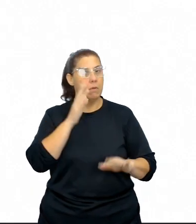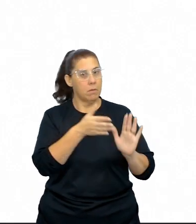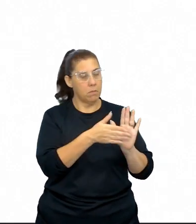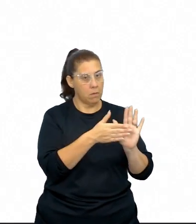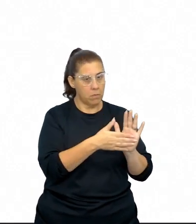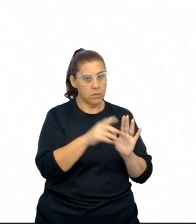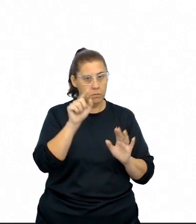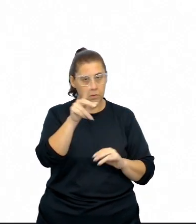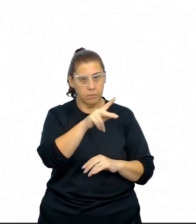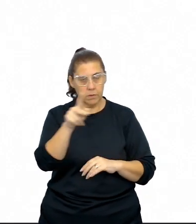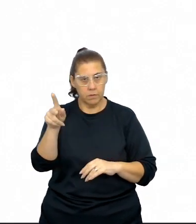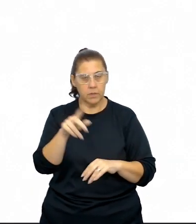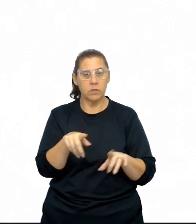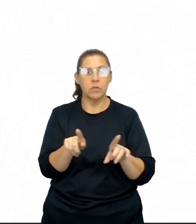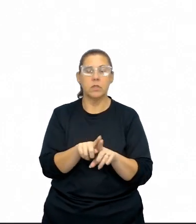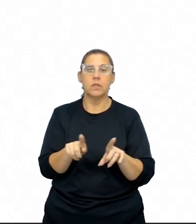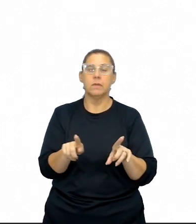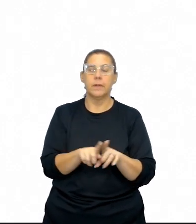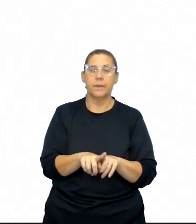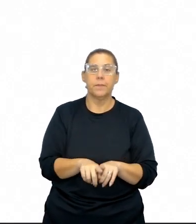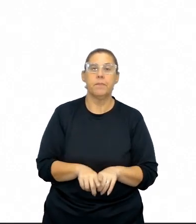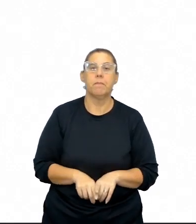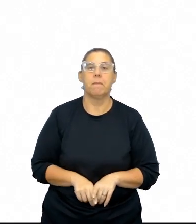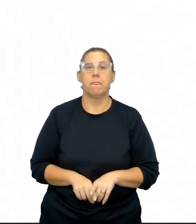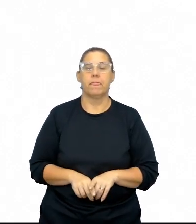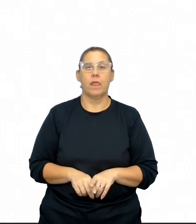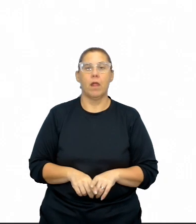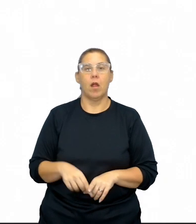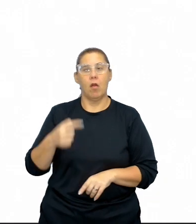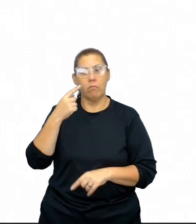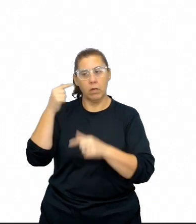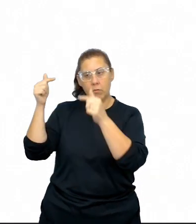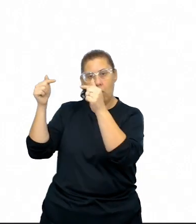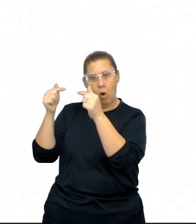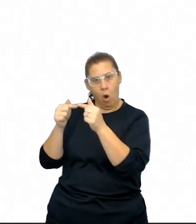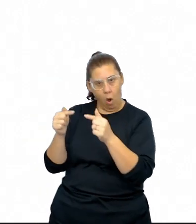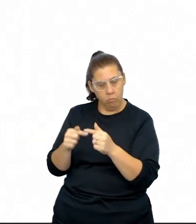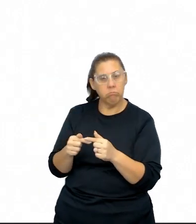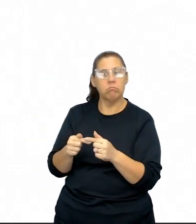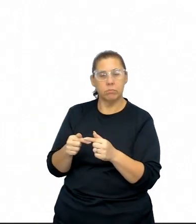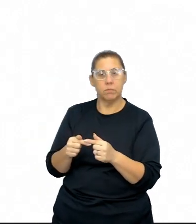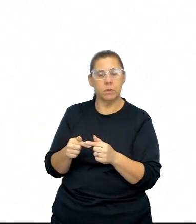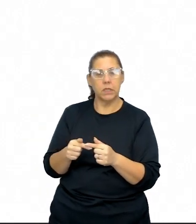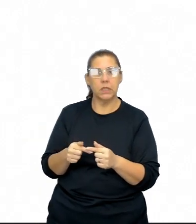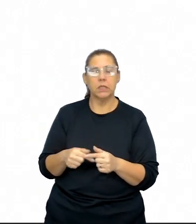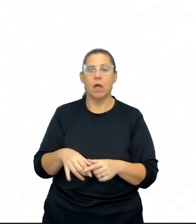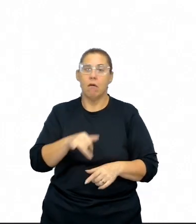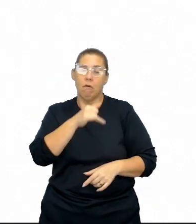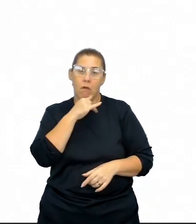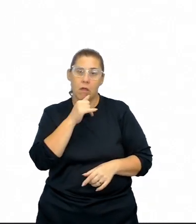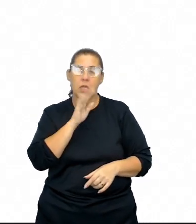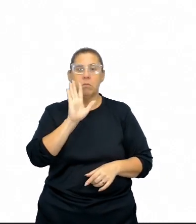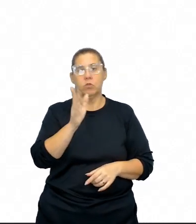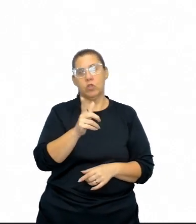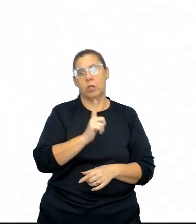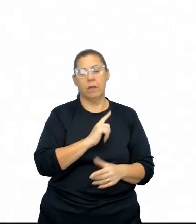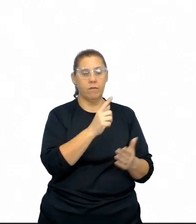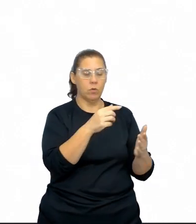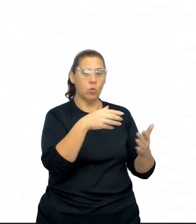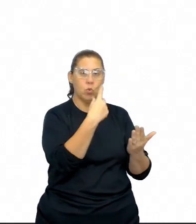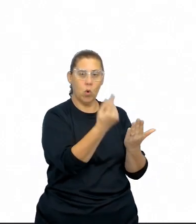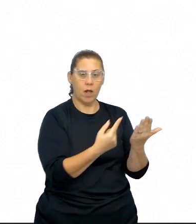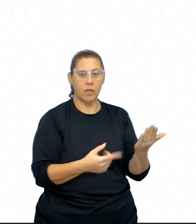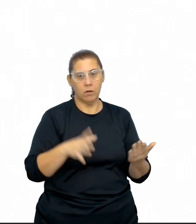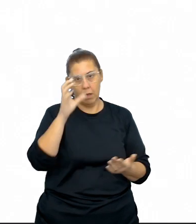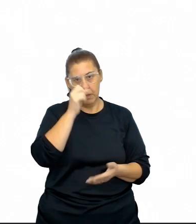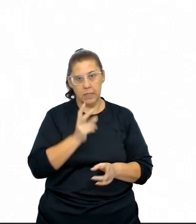você, professor, para você, professora, é associar, por meio de exemplos obtidos das atividades do caderno Aprender Sempre